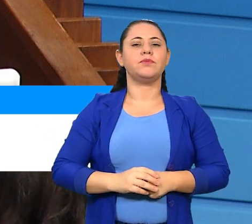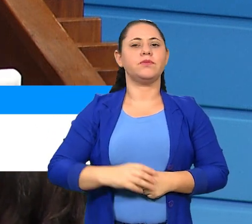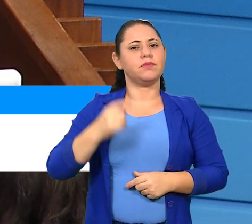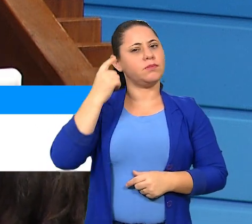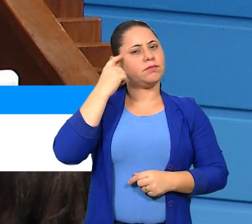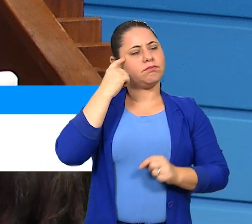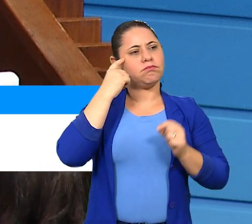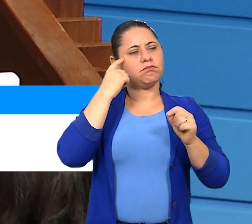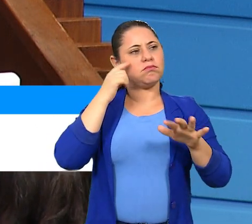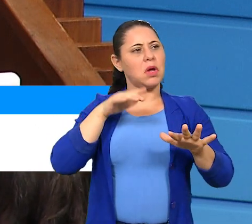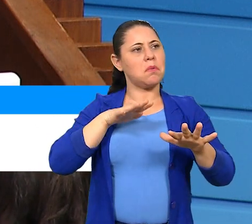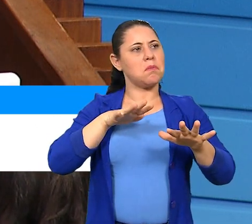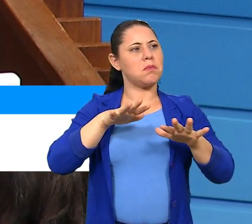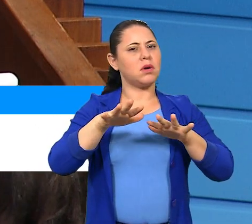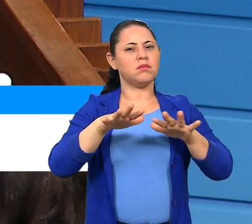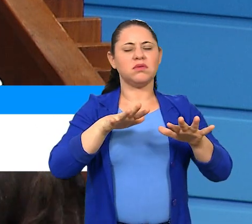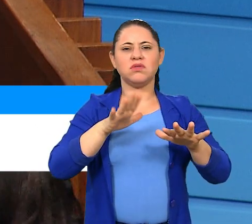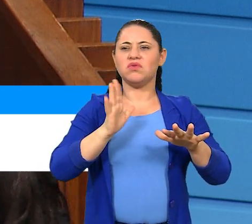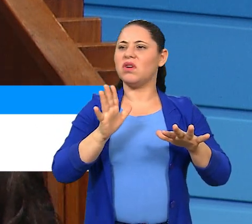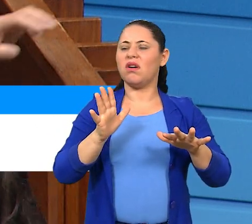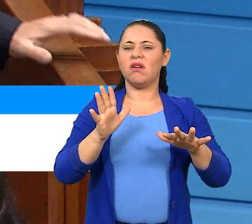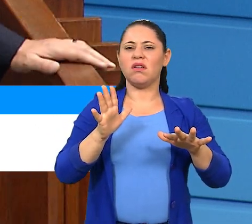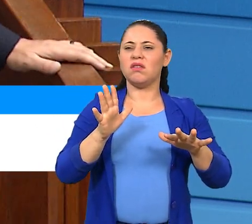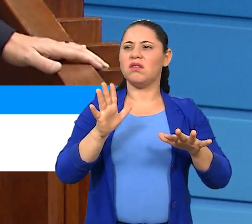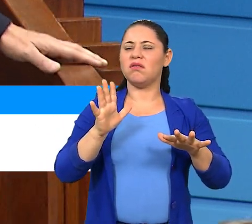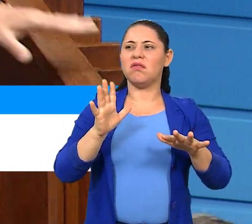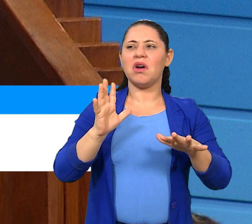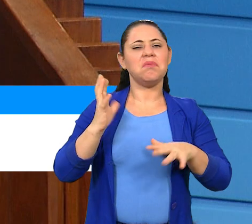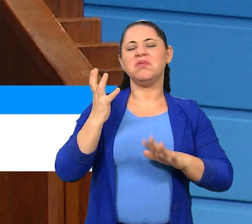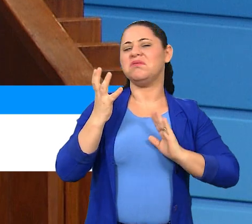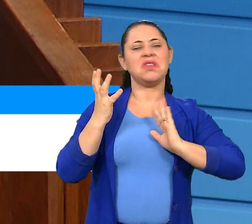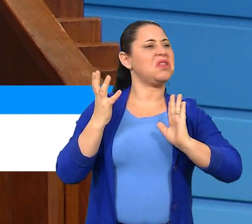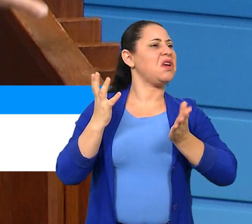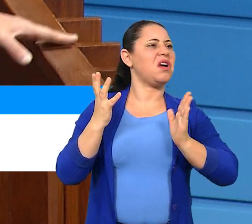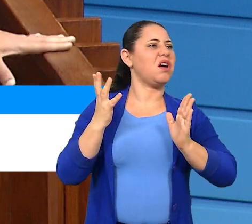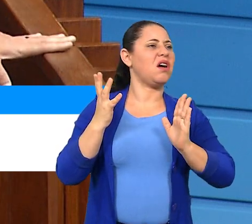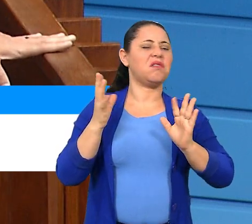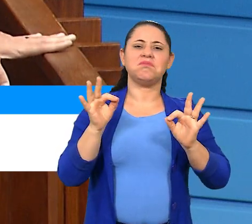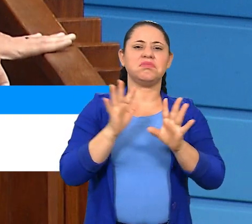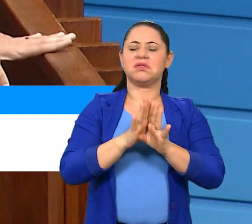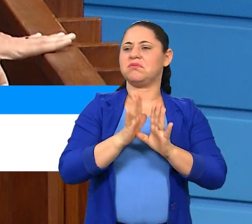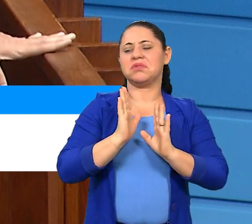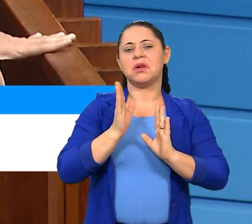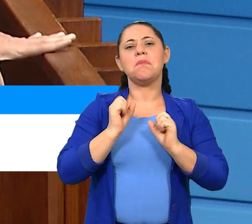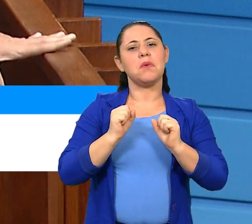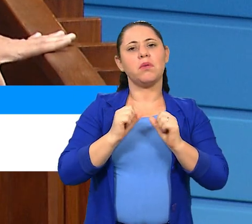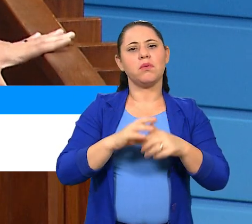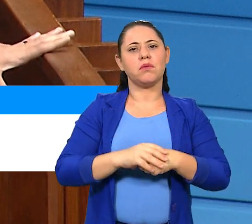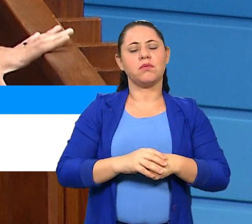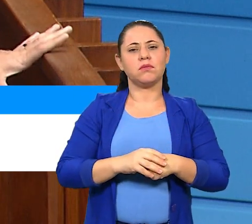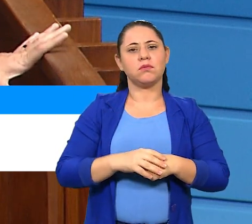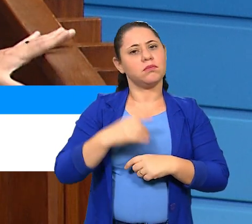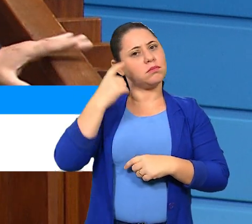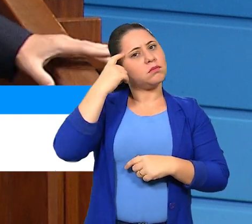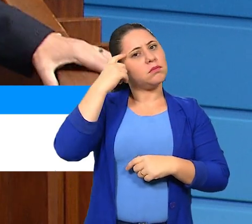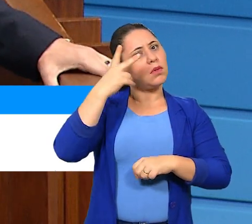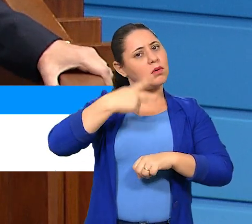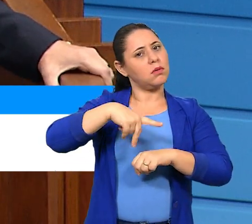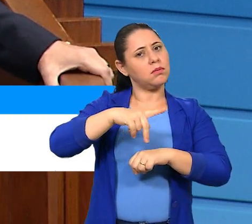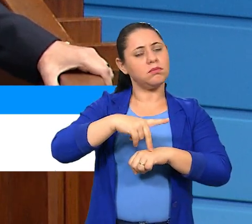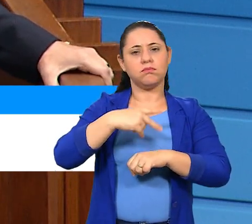eu acho que esse movimento já deu o que tinha que dar eu acho